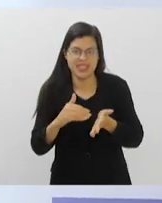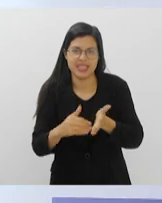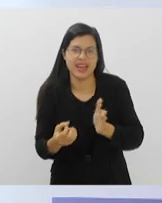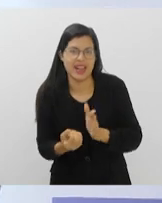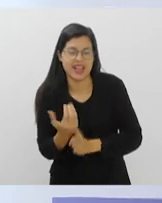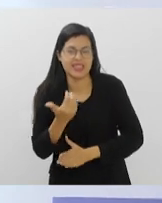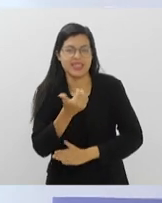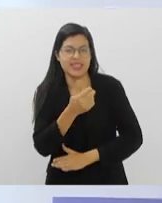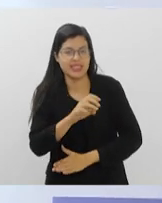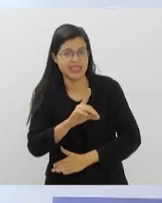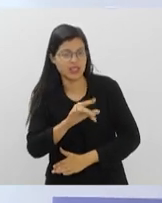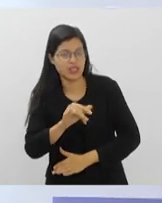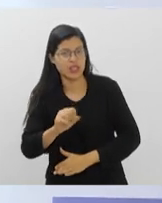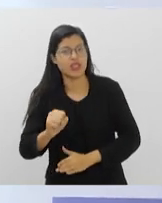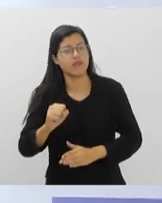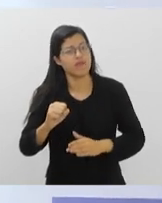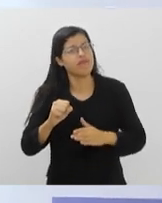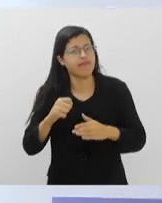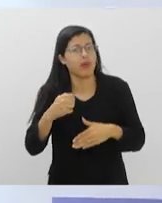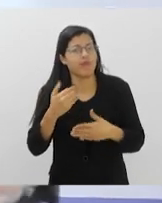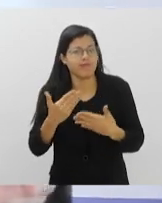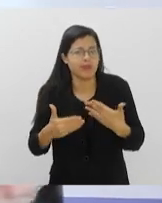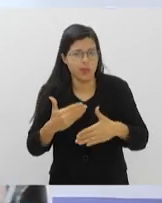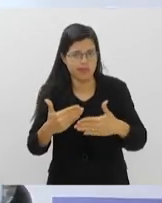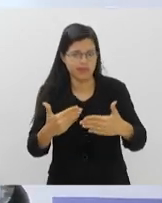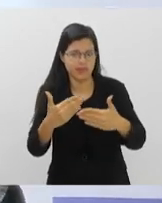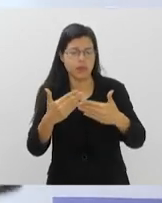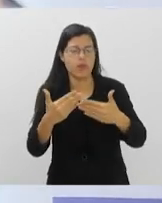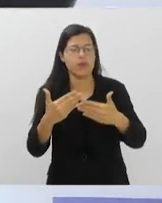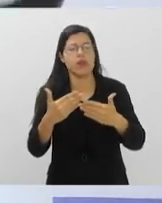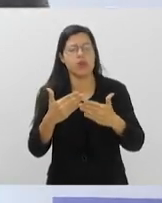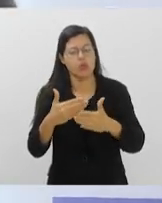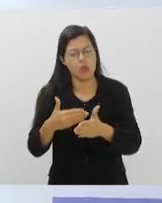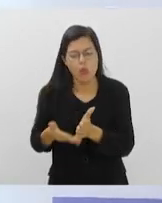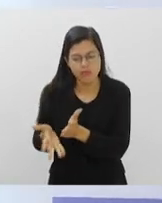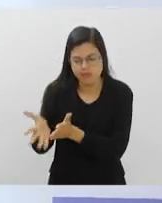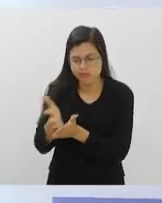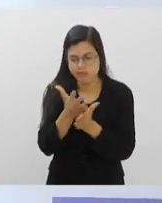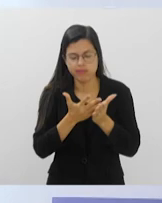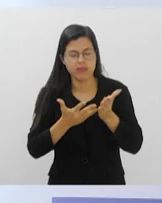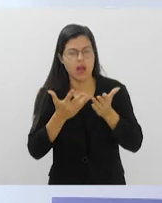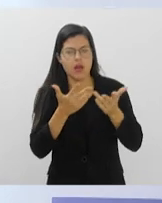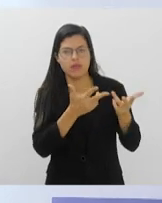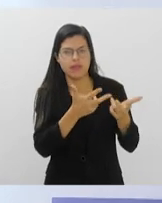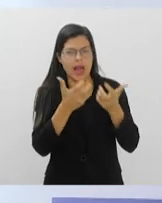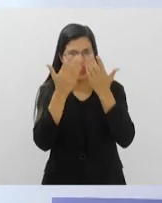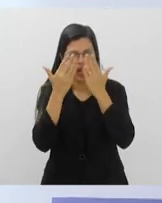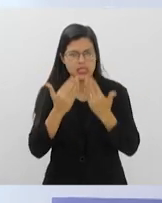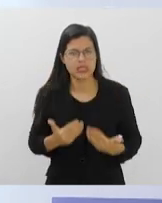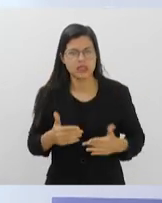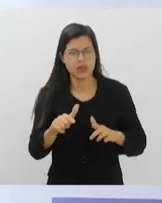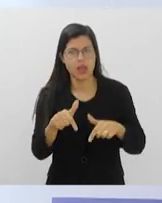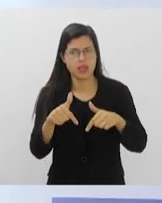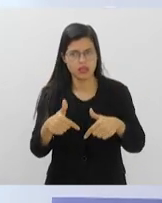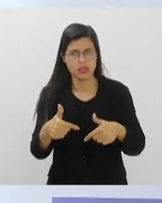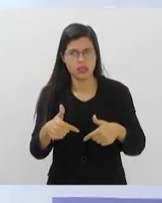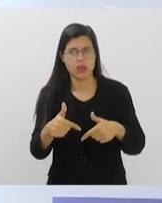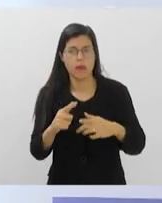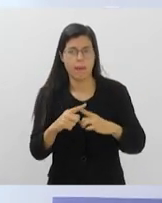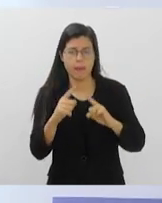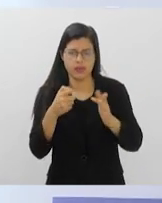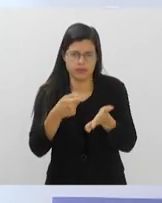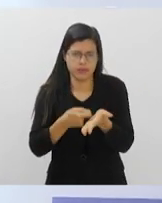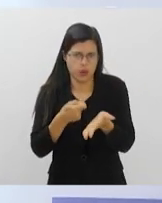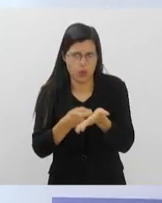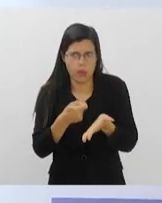um plano de trabalho fazendo o levantamento né das ações né estamos absolutamente cobrados mas assim a cobrança eh eu falo também